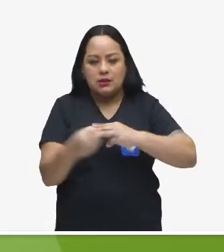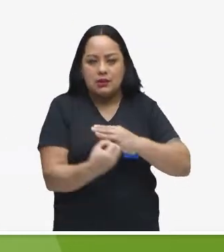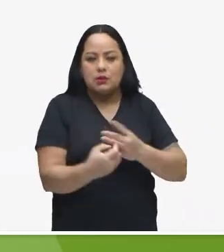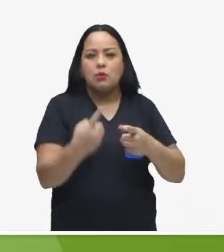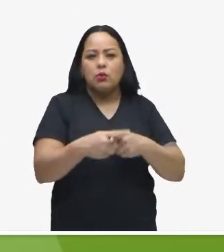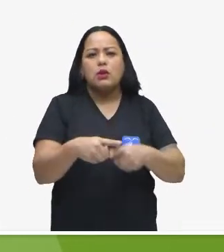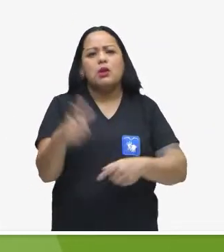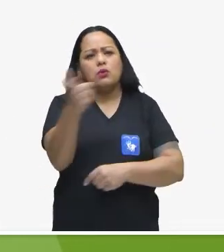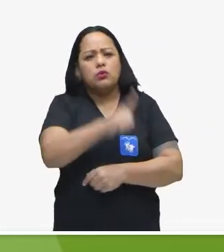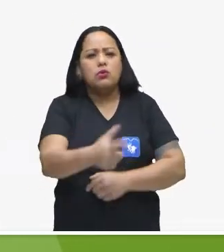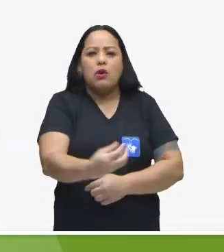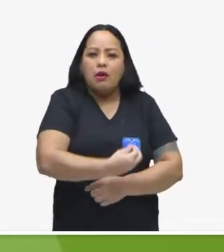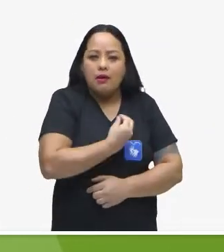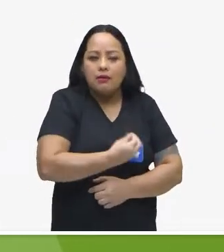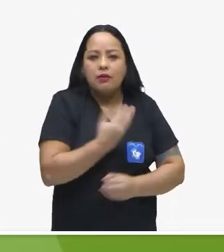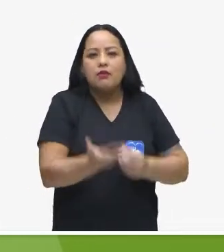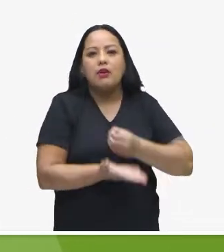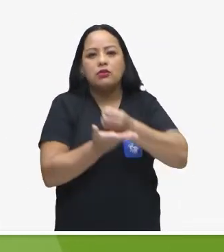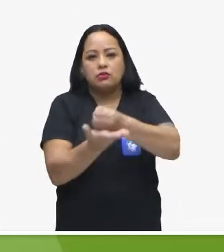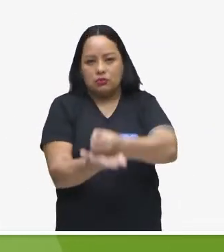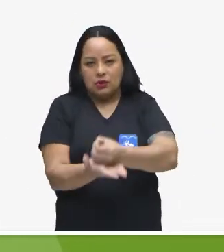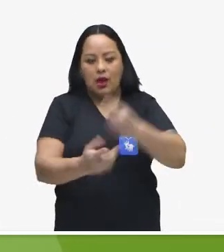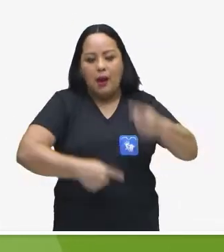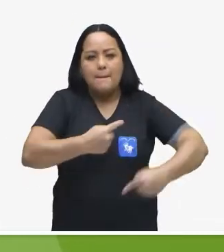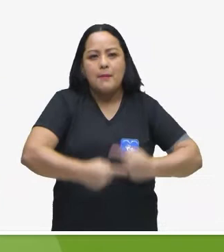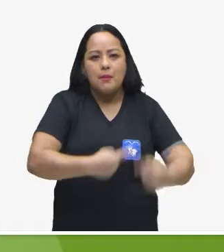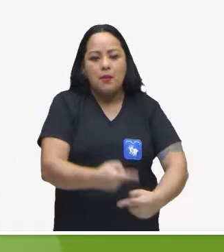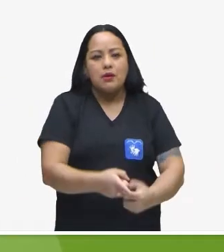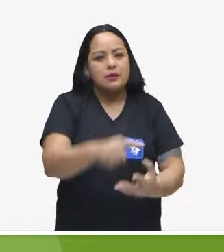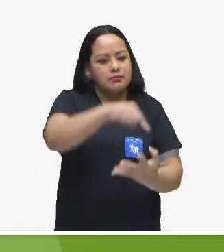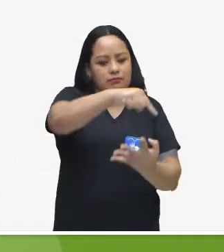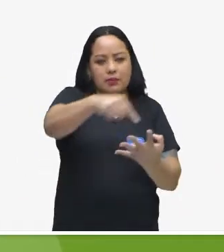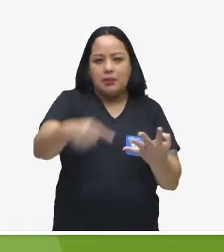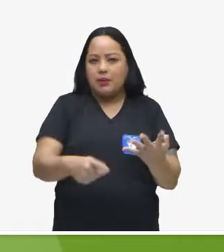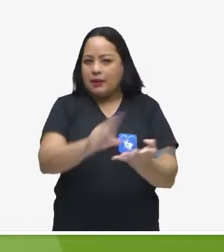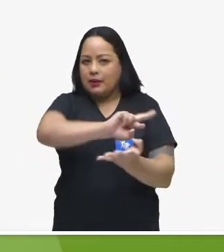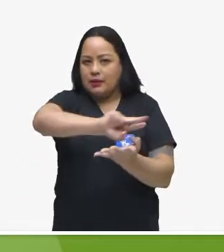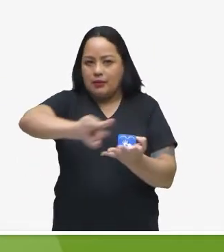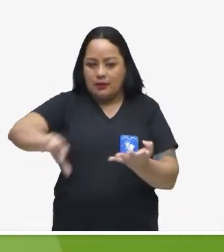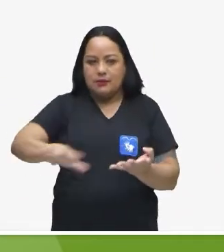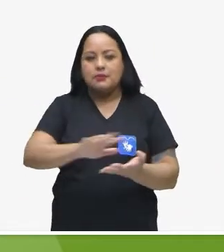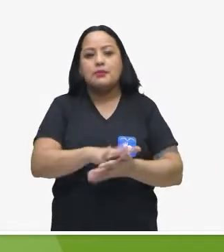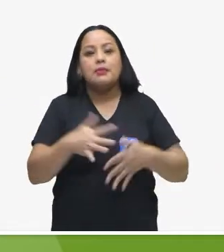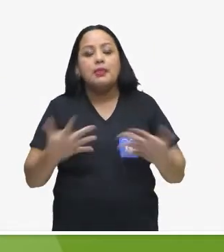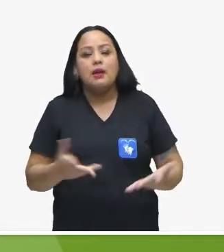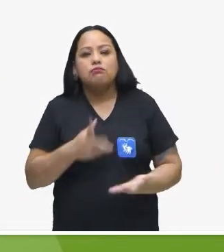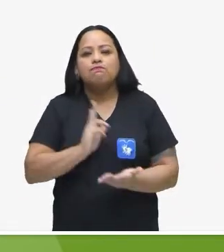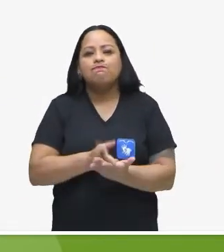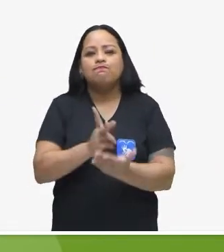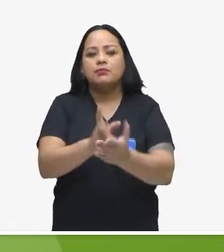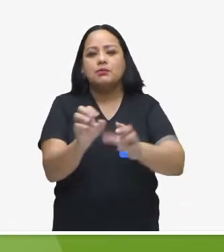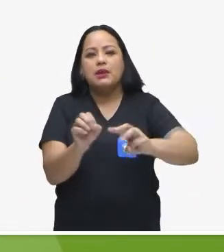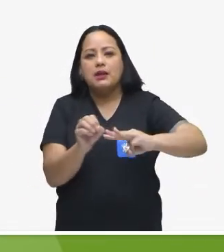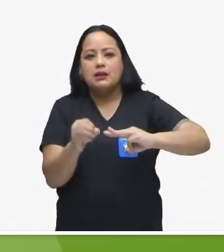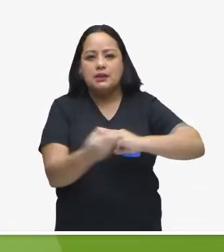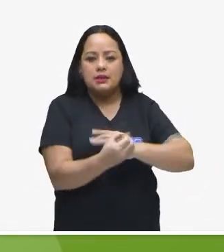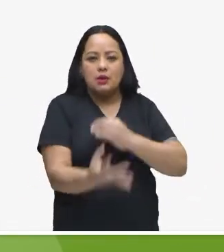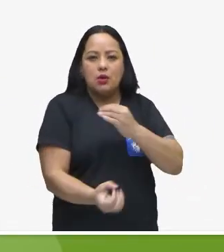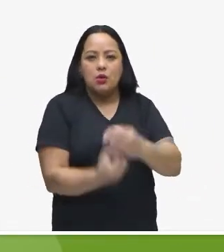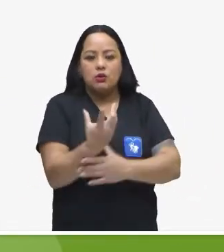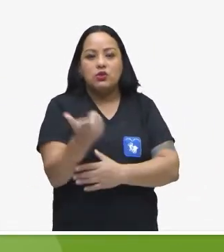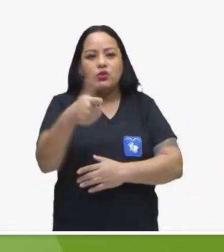mantê-la viva, para ajudá-la a se reproduzir, entre outras coisas, tá? E aí sempre as células vão se originar